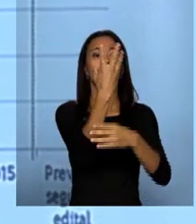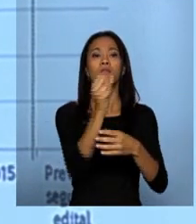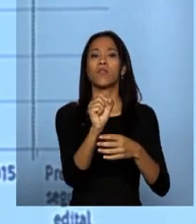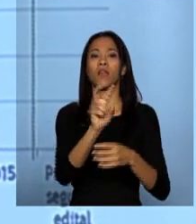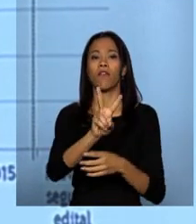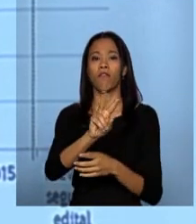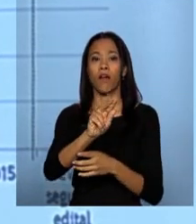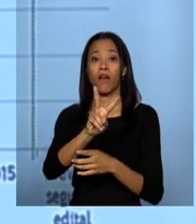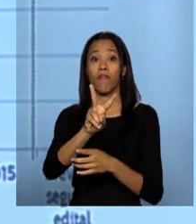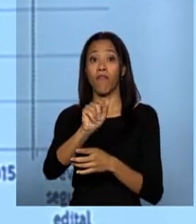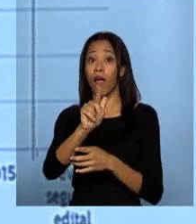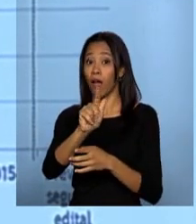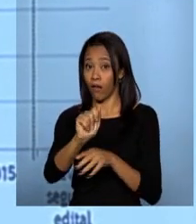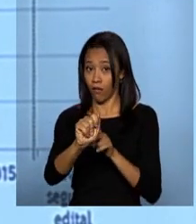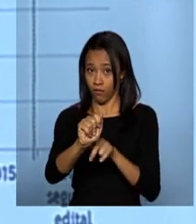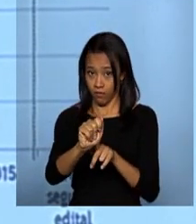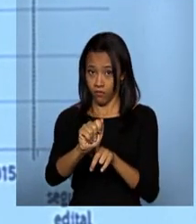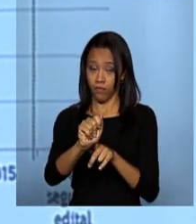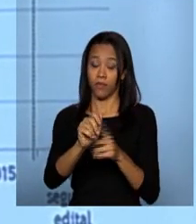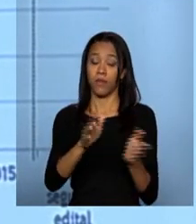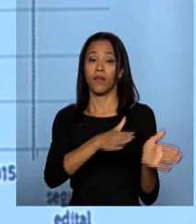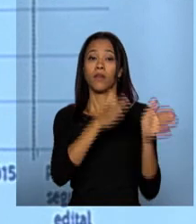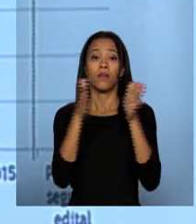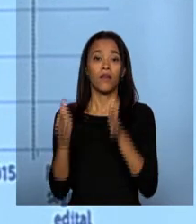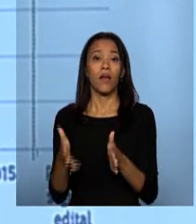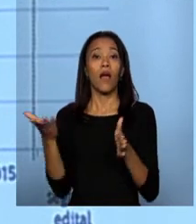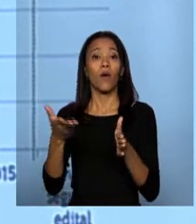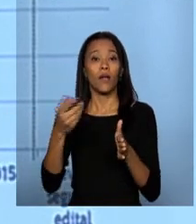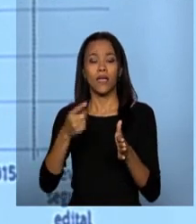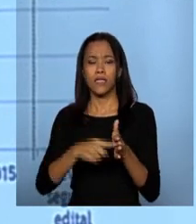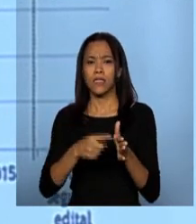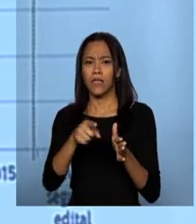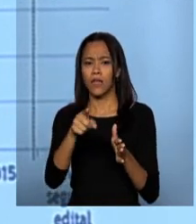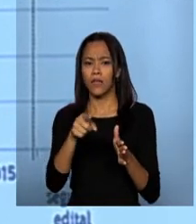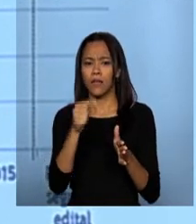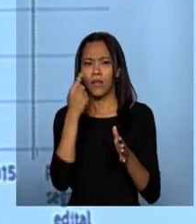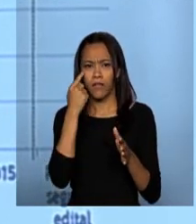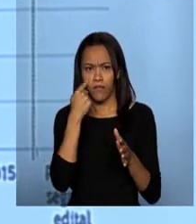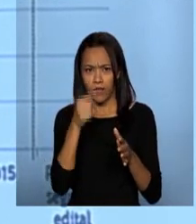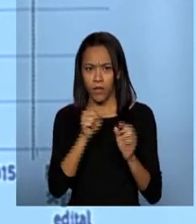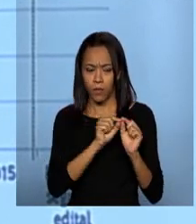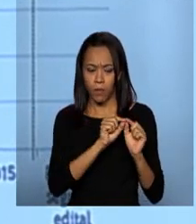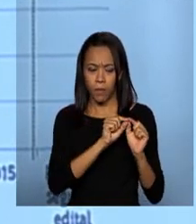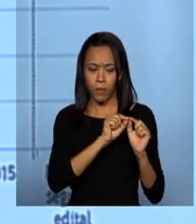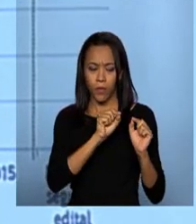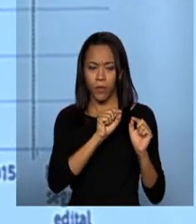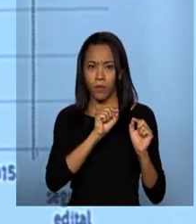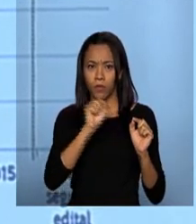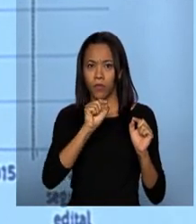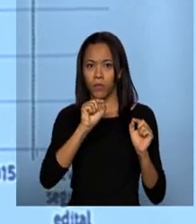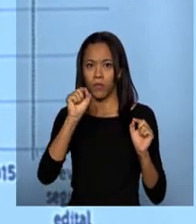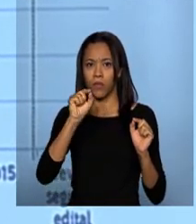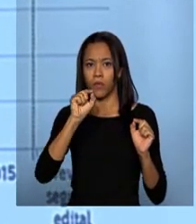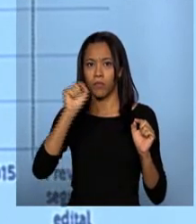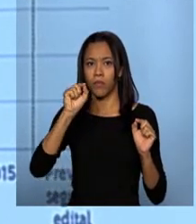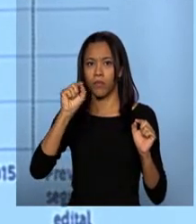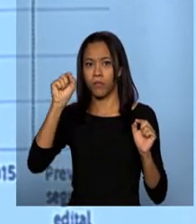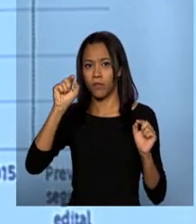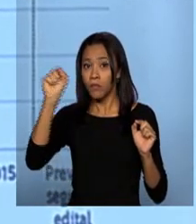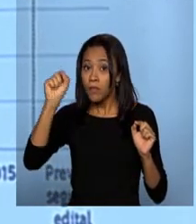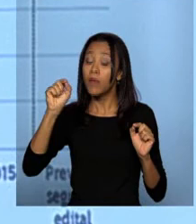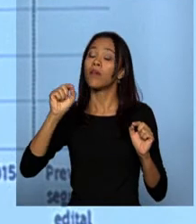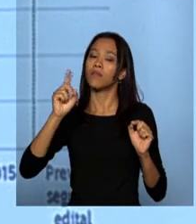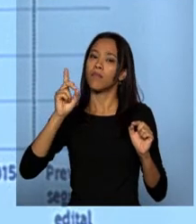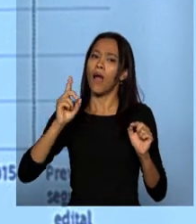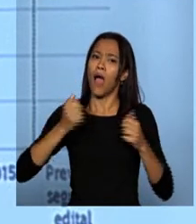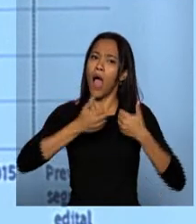vagas. Mas essa linha tracejada demonstra que, mesmo com a expansão, mesmo com a abertura do primeiro